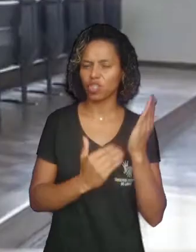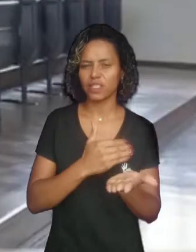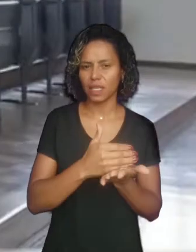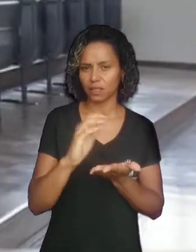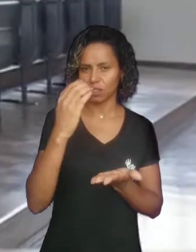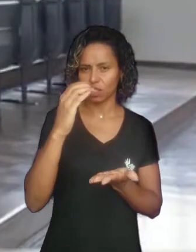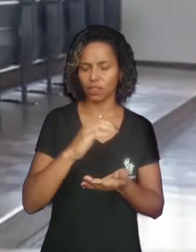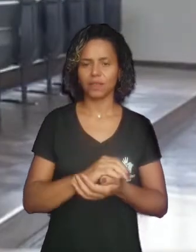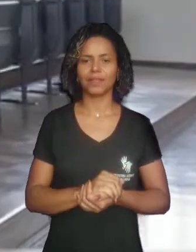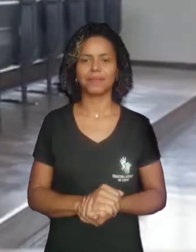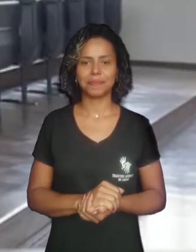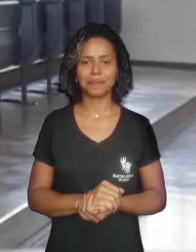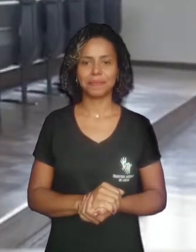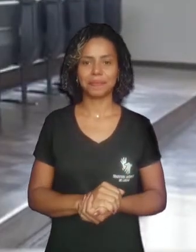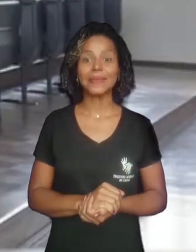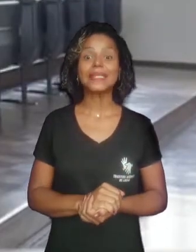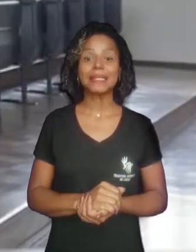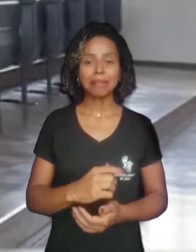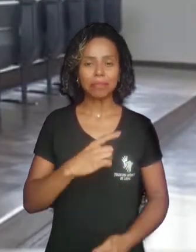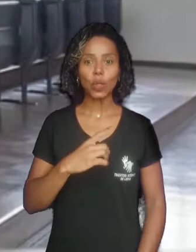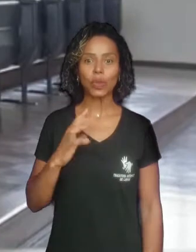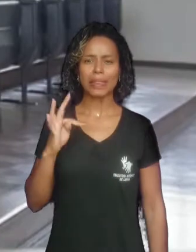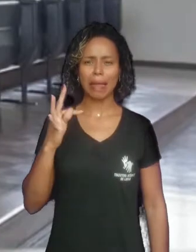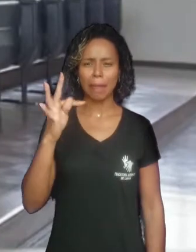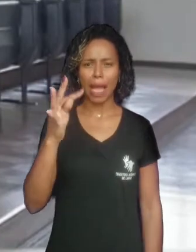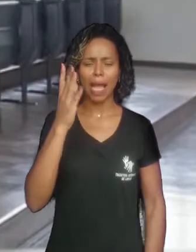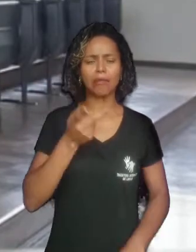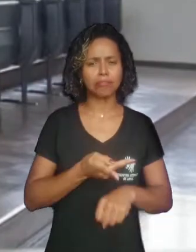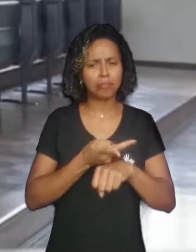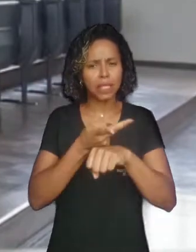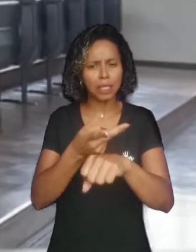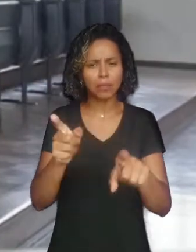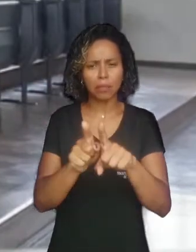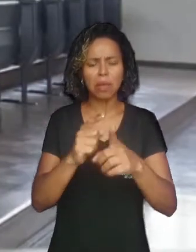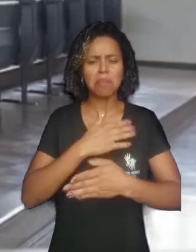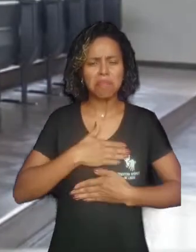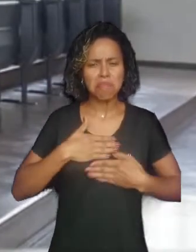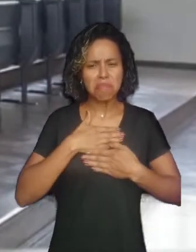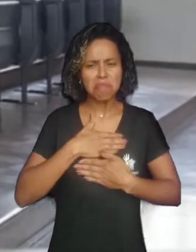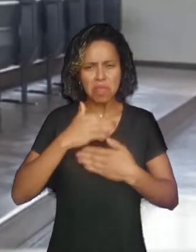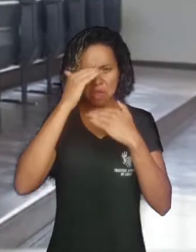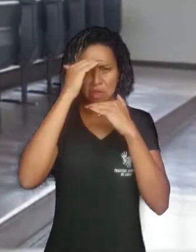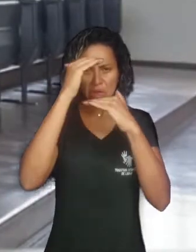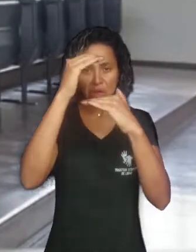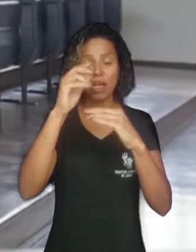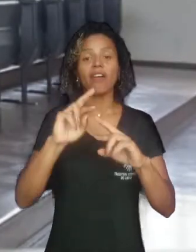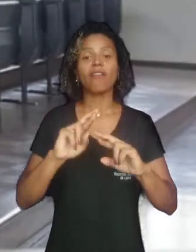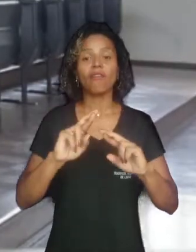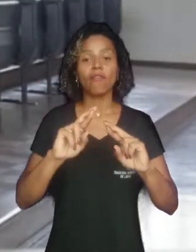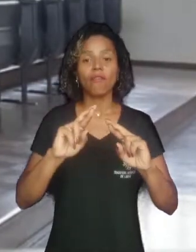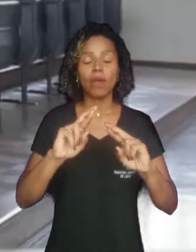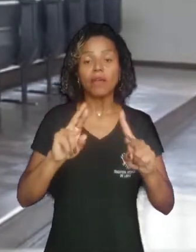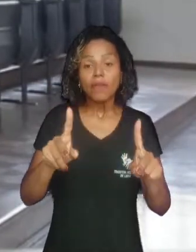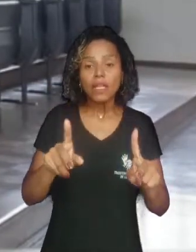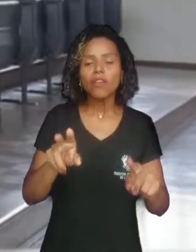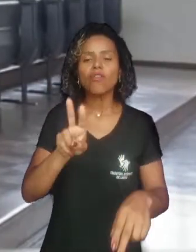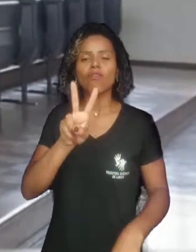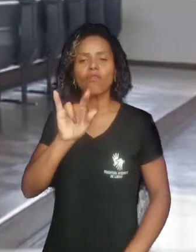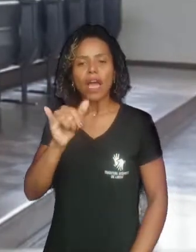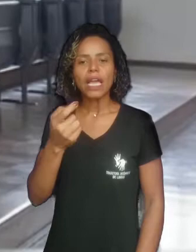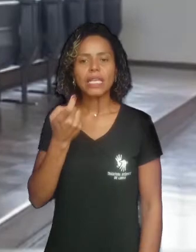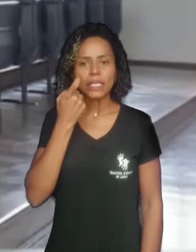científica resultados dos trabalhos premiados e come a Rosa será realizada no